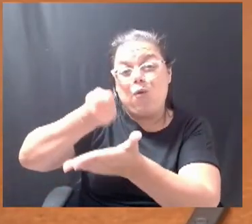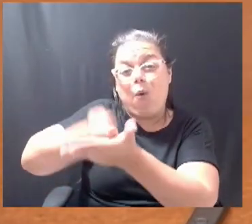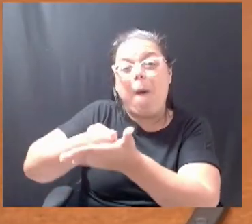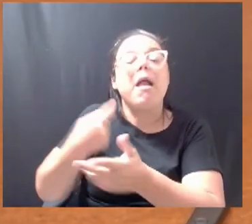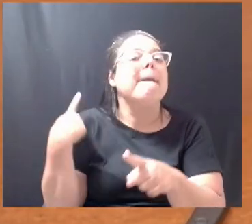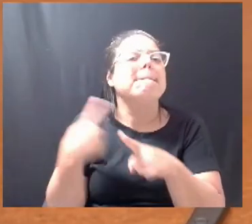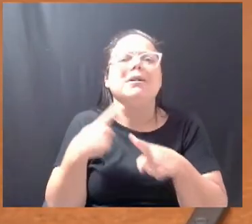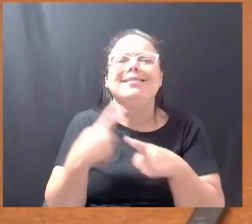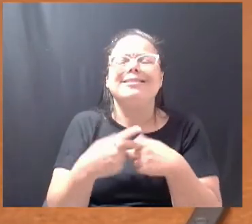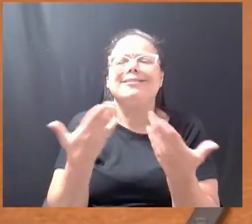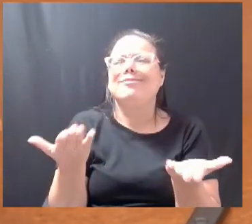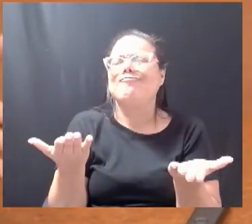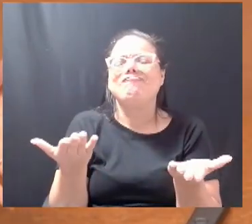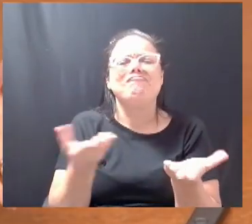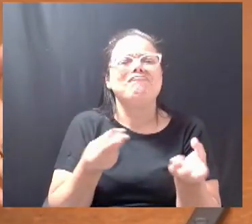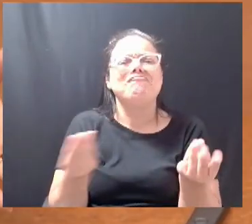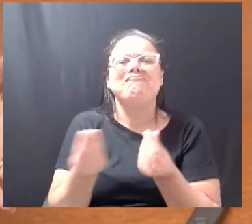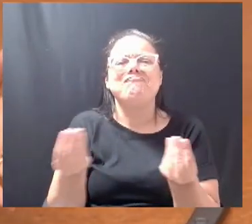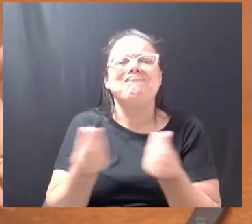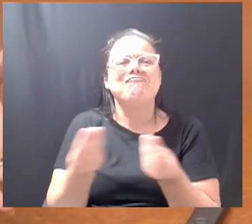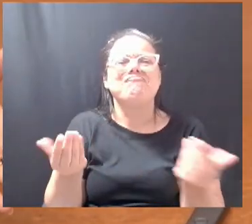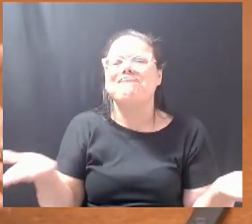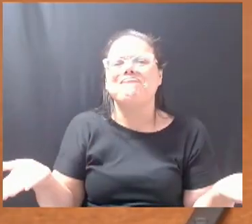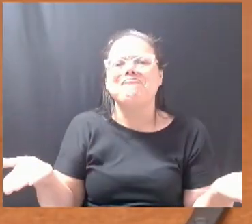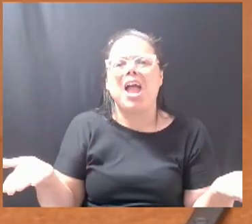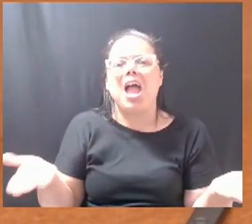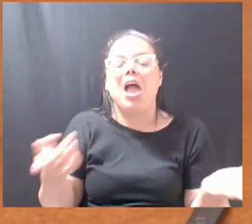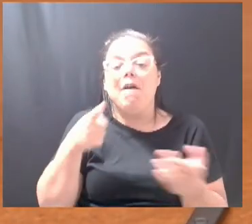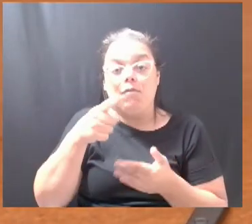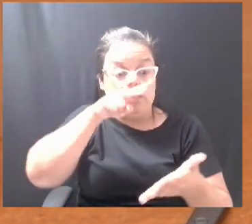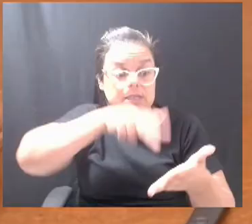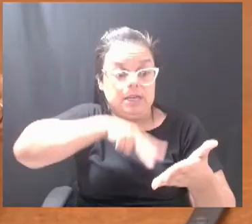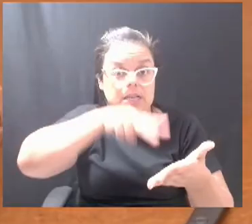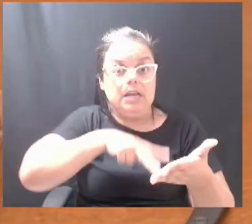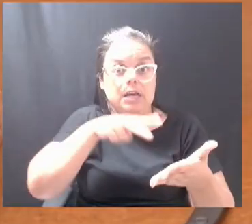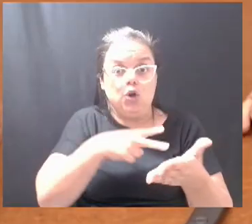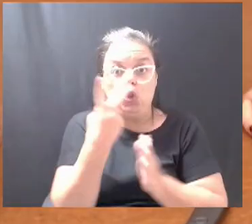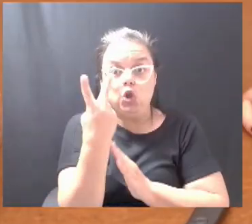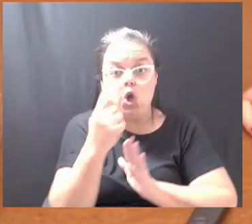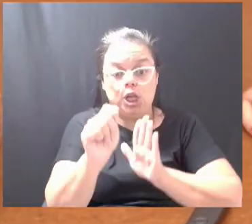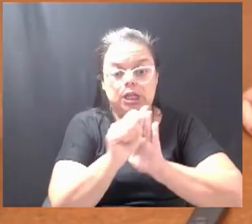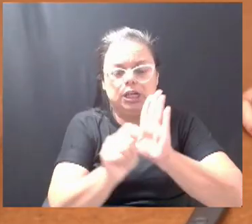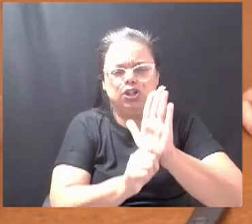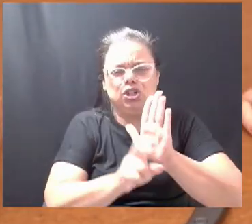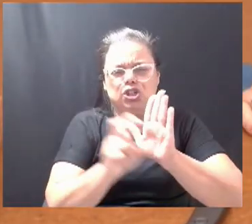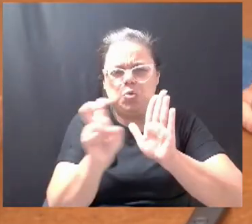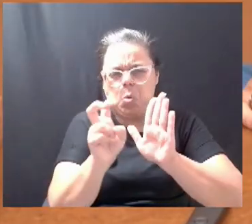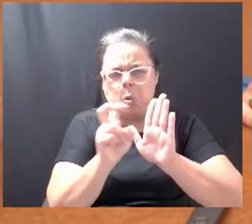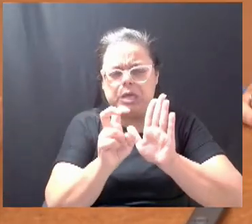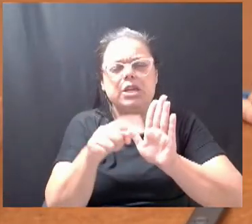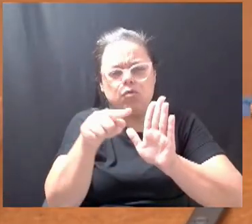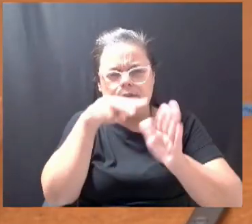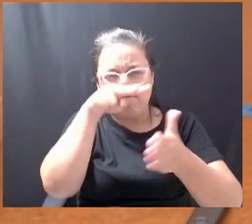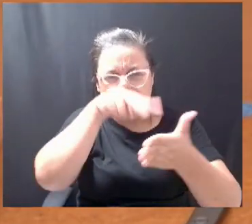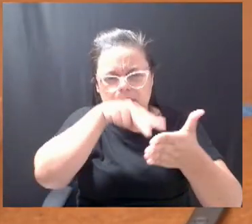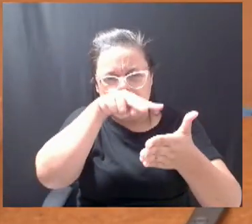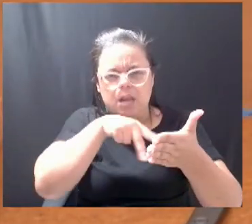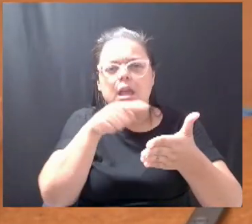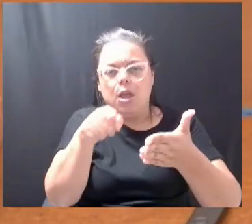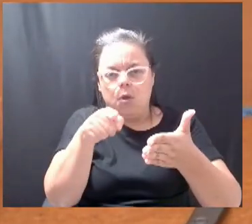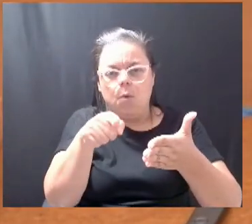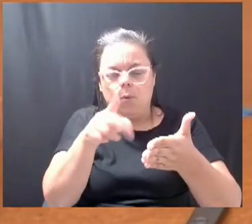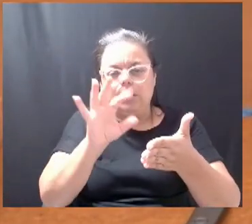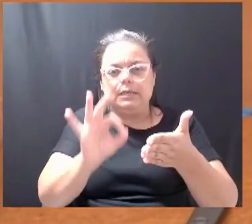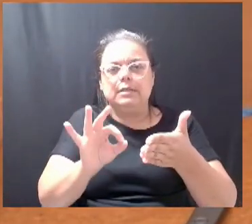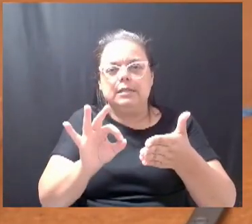né? Então, você leu aí 2 artigos, acho que foi o 5º que você da leu. Criança, daqui. né? Foi o